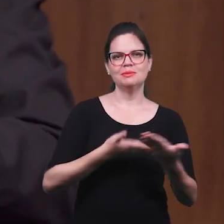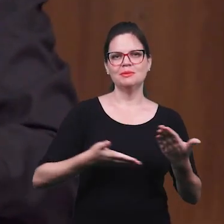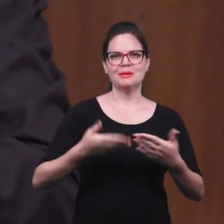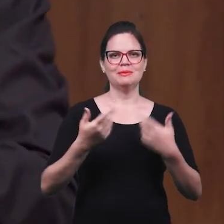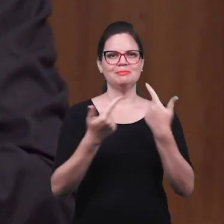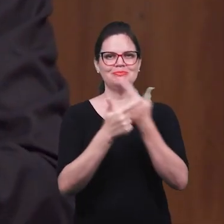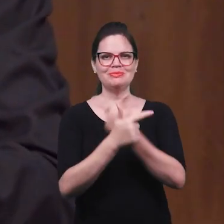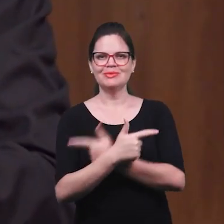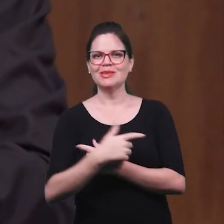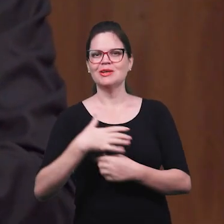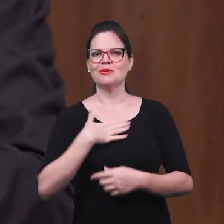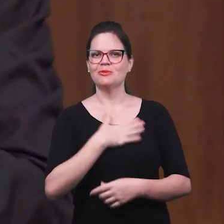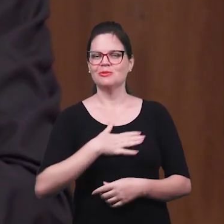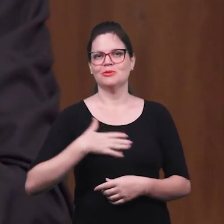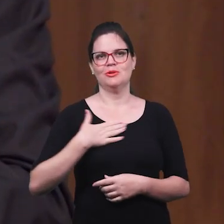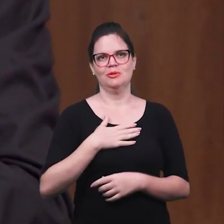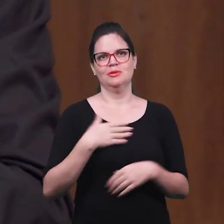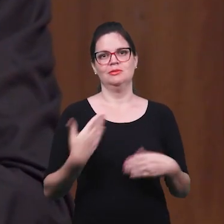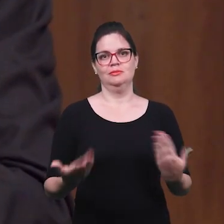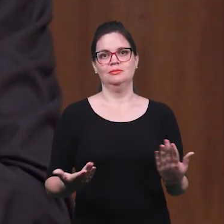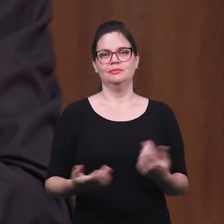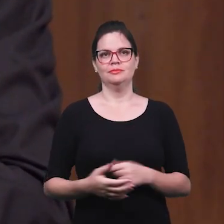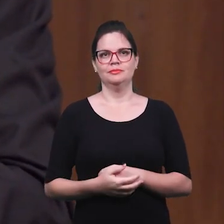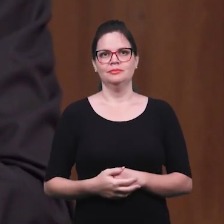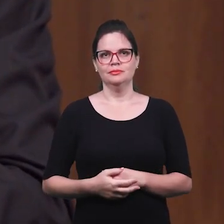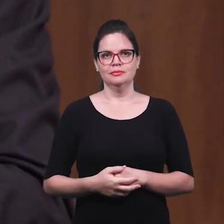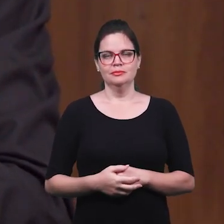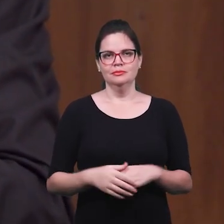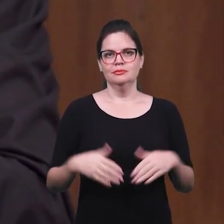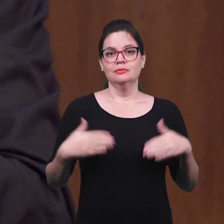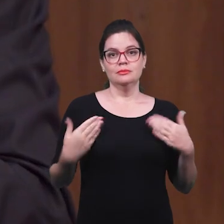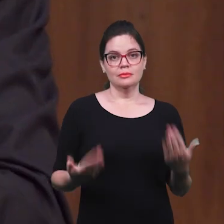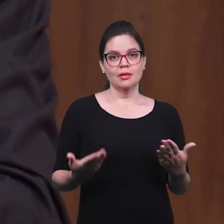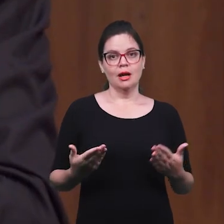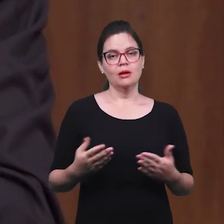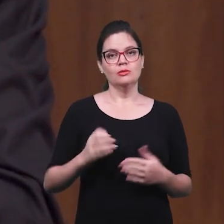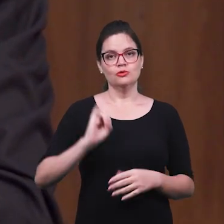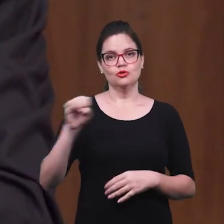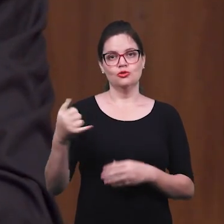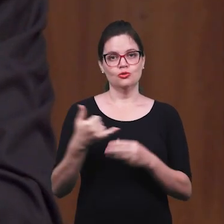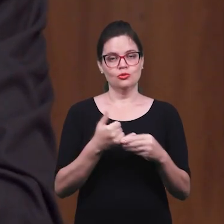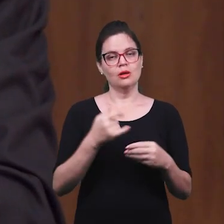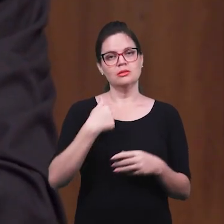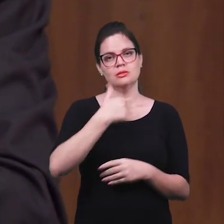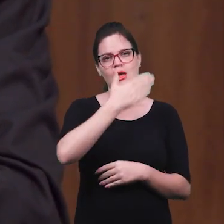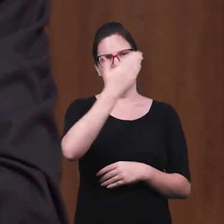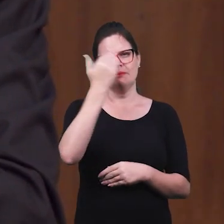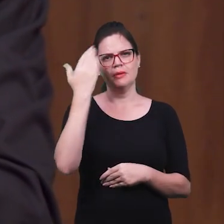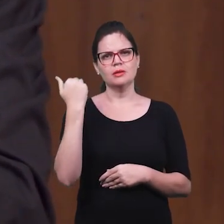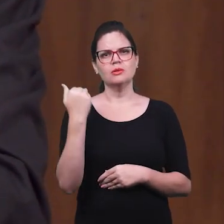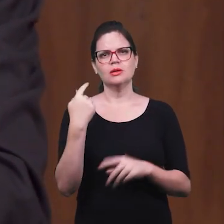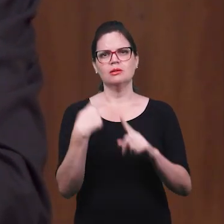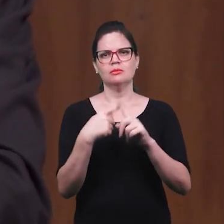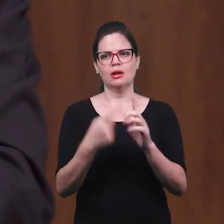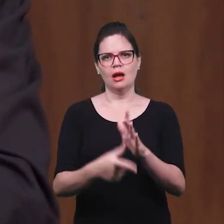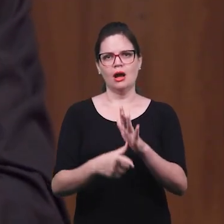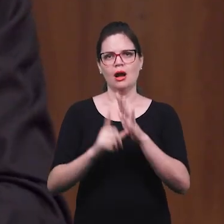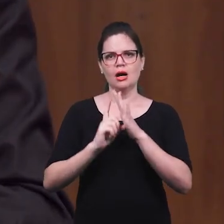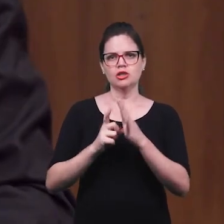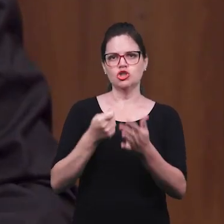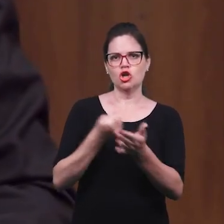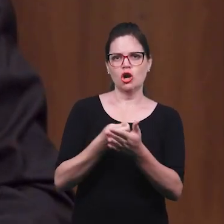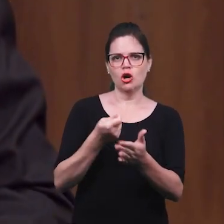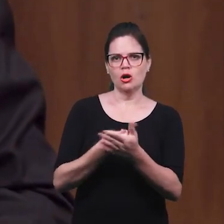esse ponto foi muito sábio dele. Antes de buscar uma definição, ou antes até de cobrar